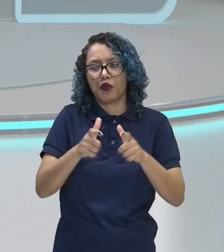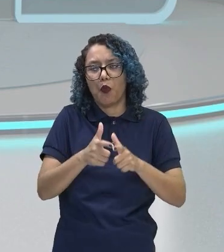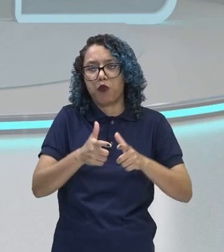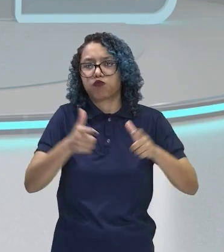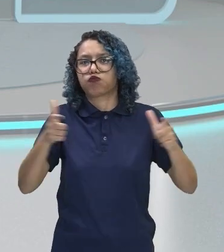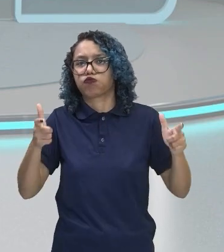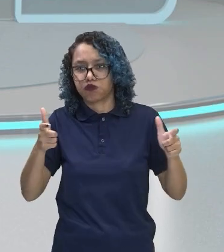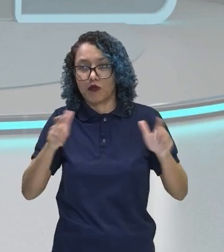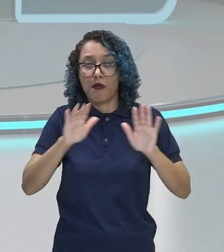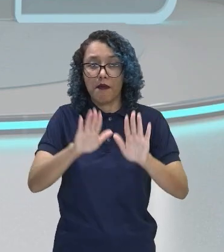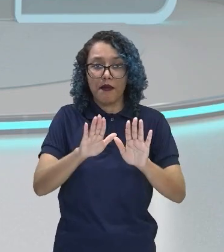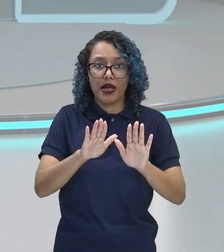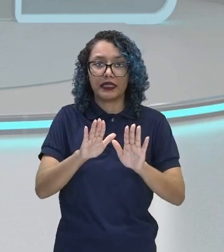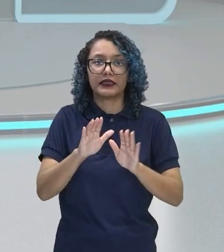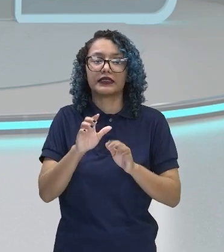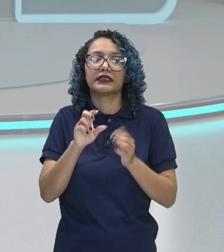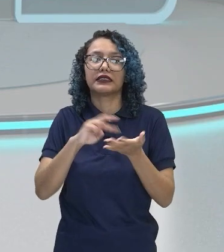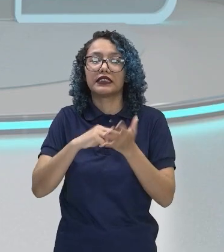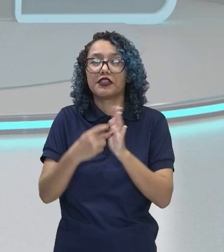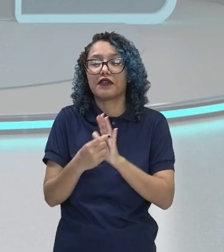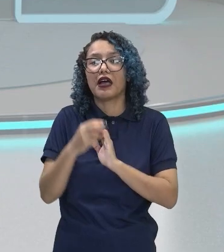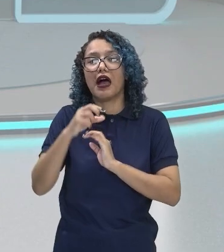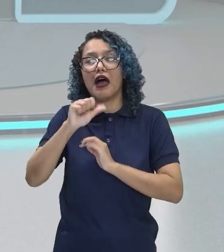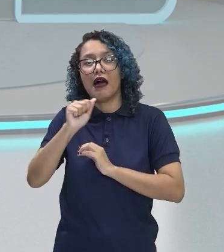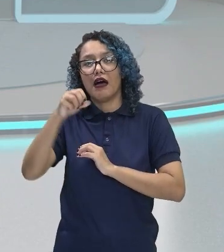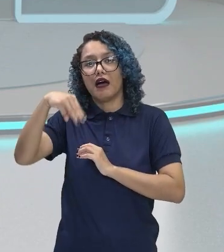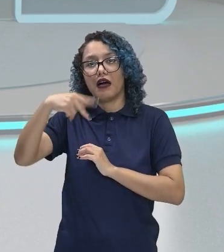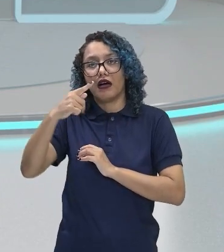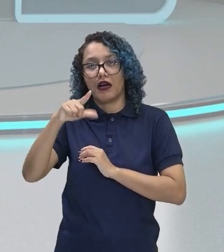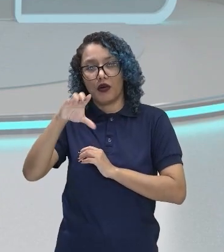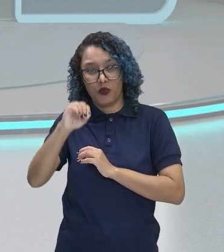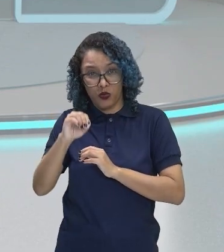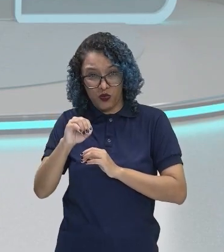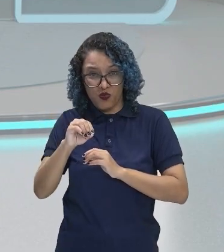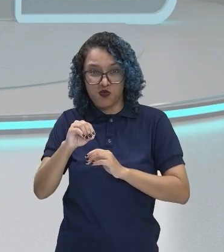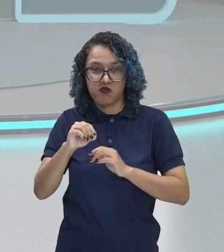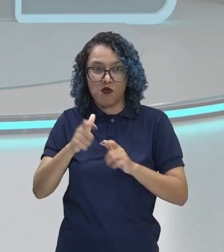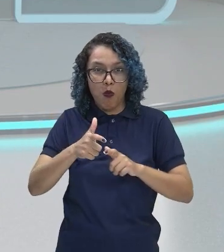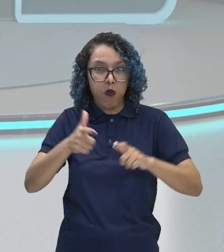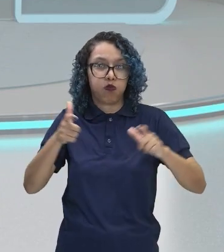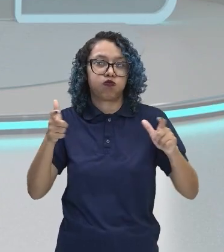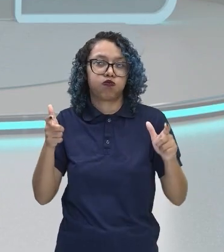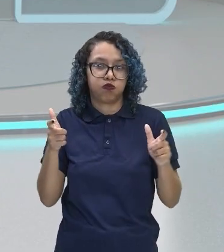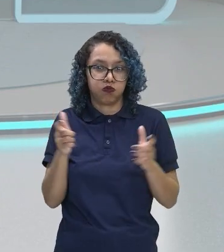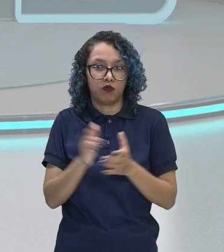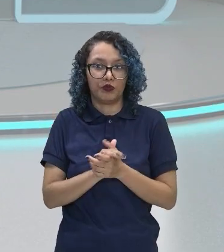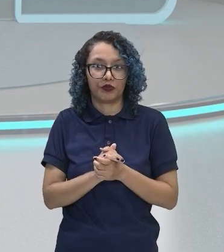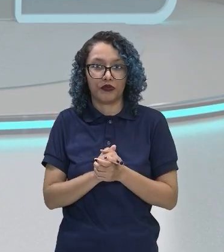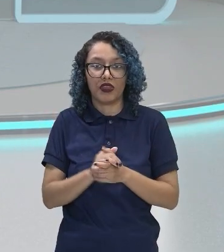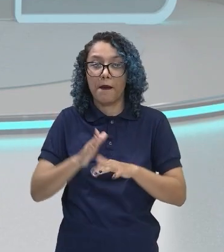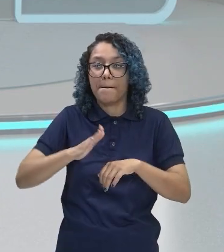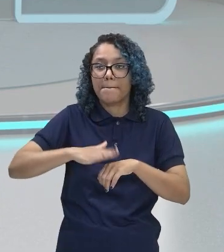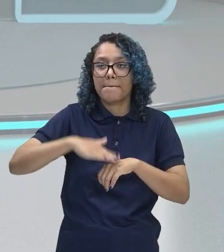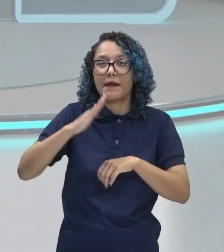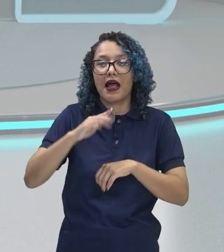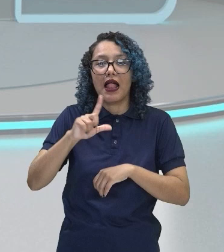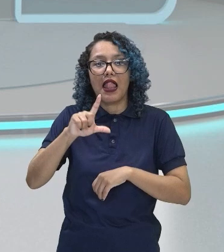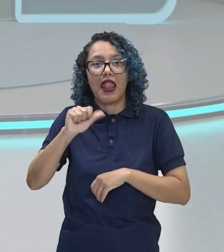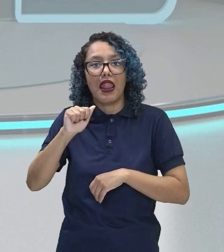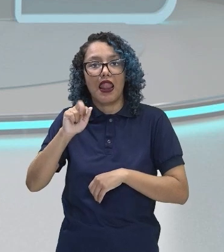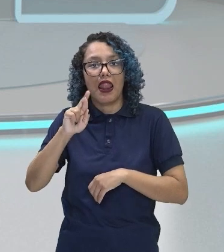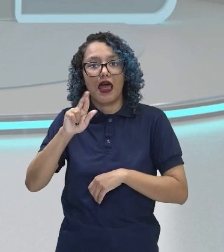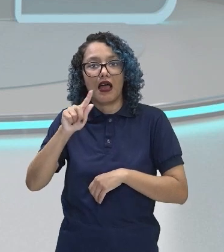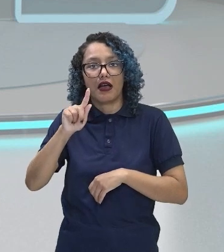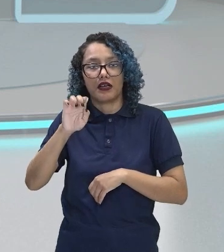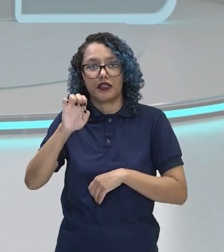é amplo, tá? Nesse sentido de amplitude. Então, large, amplo. The largest, o mais amplo, né? O maior,